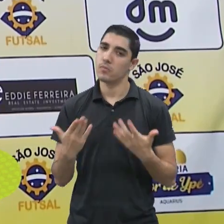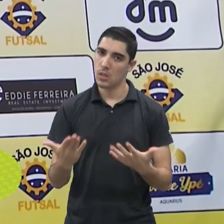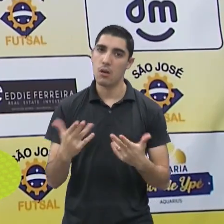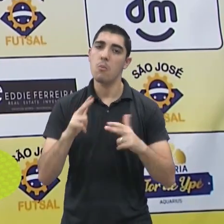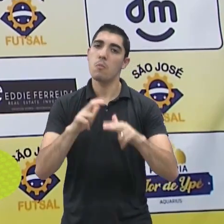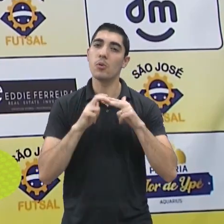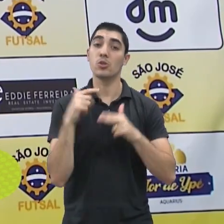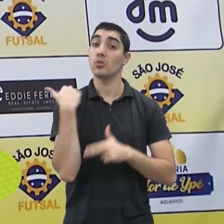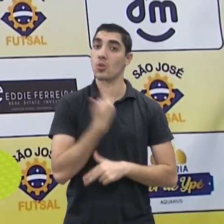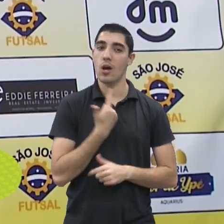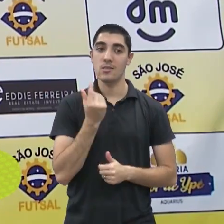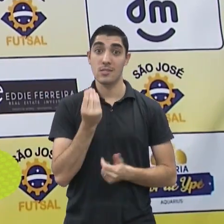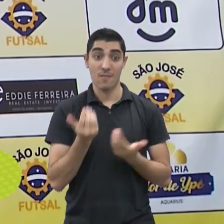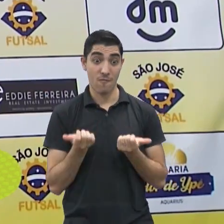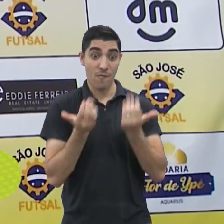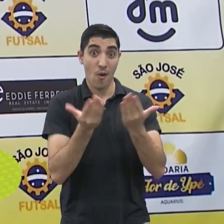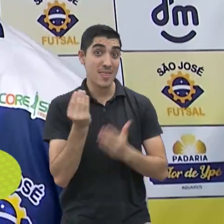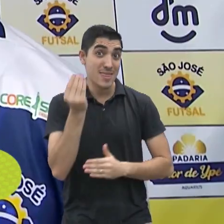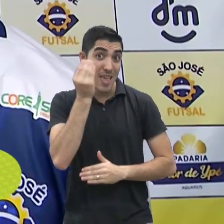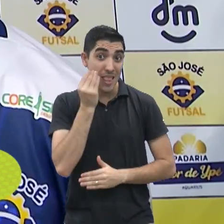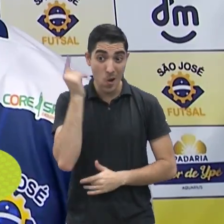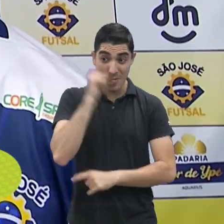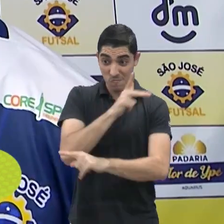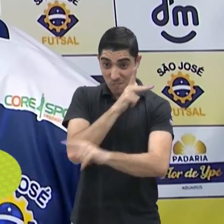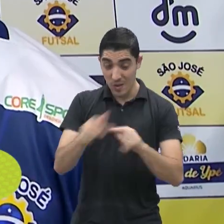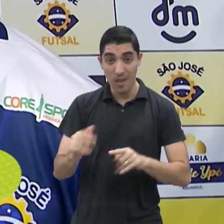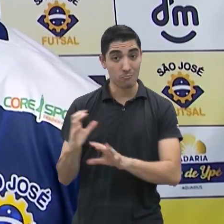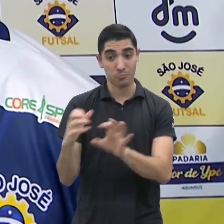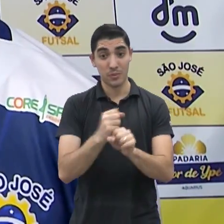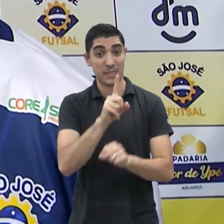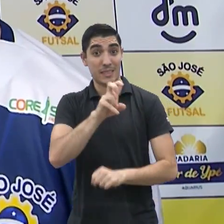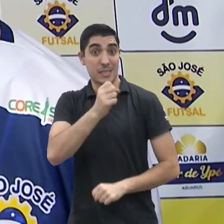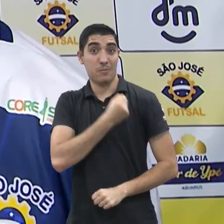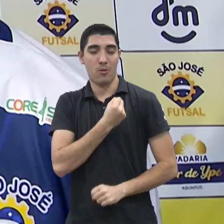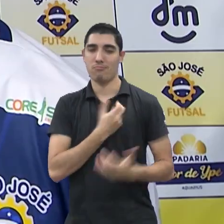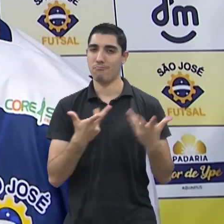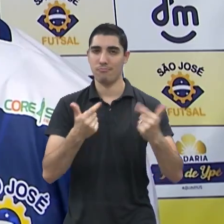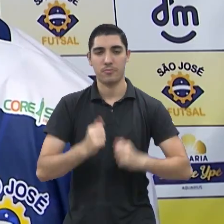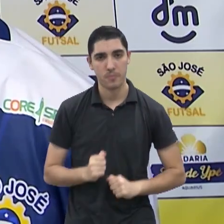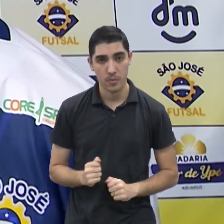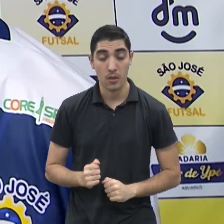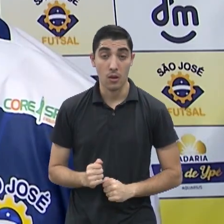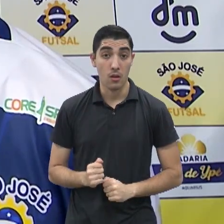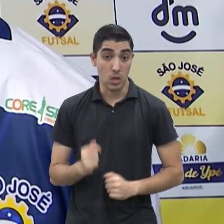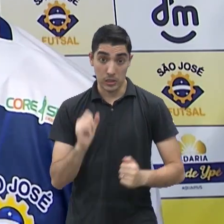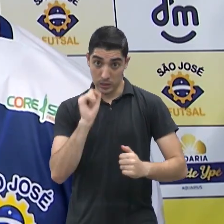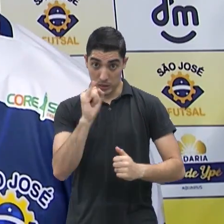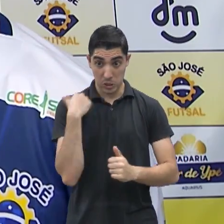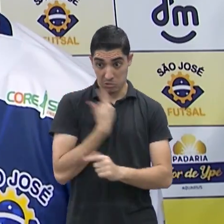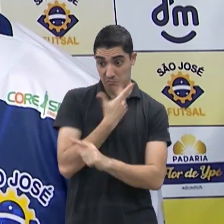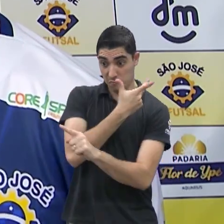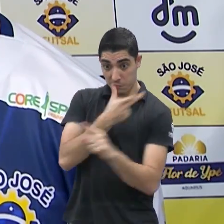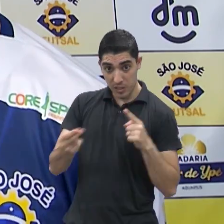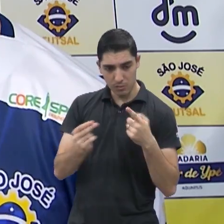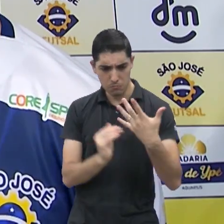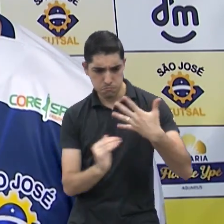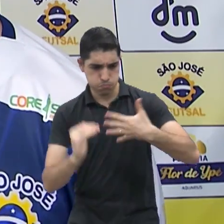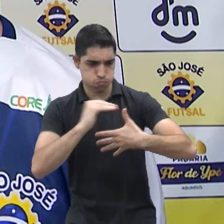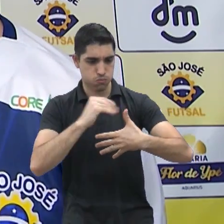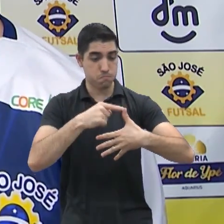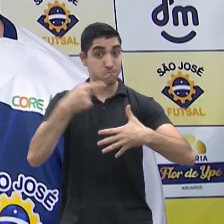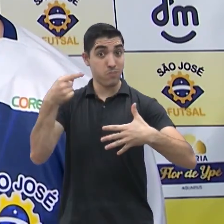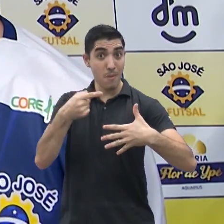15 pontos, eleva a moral do time. Em primeiro lugar é o que carimba isso, é o que a